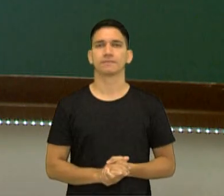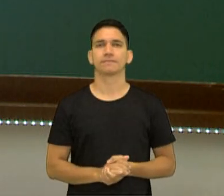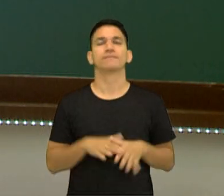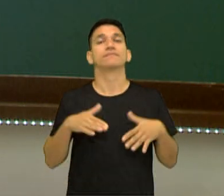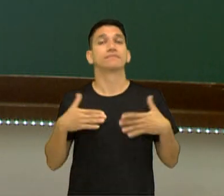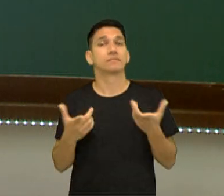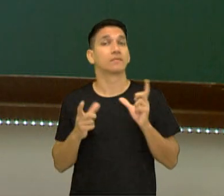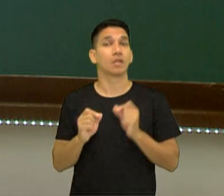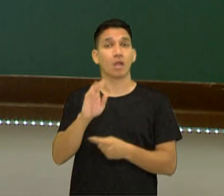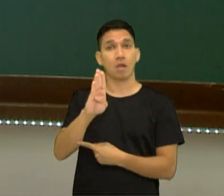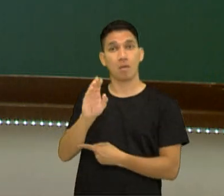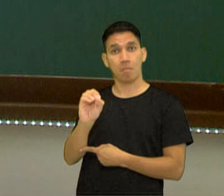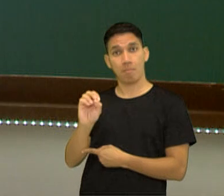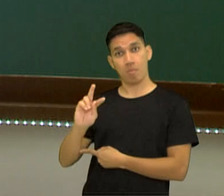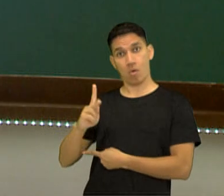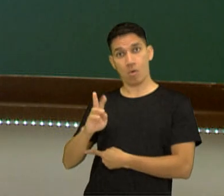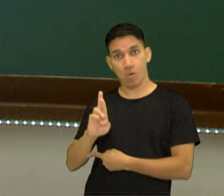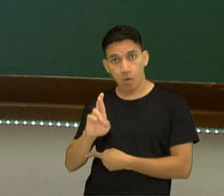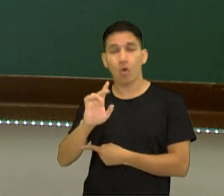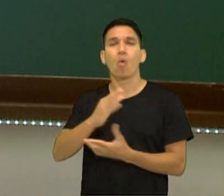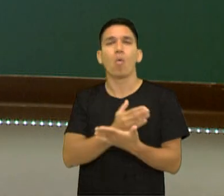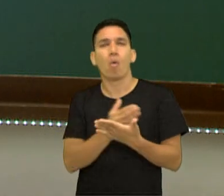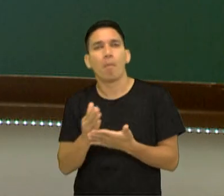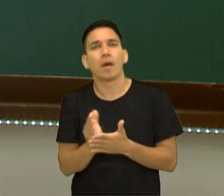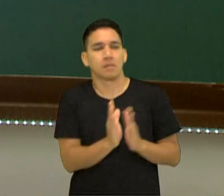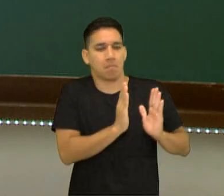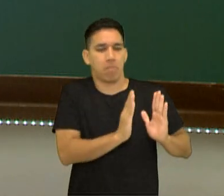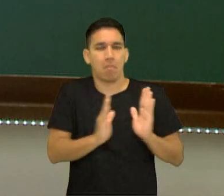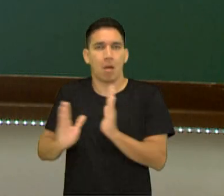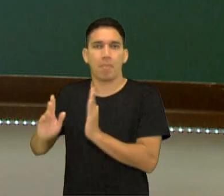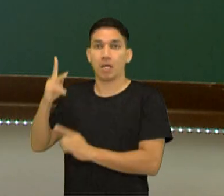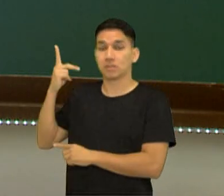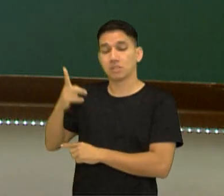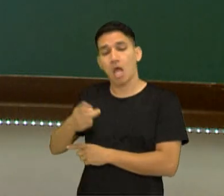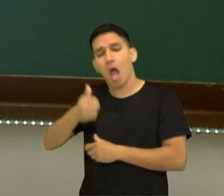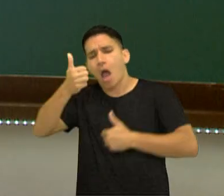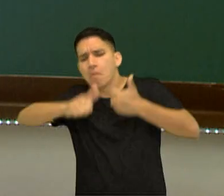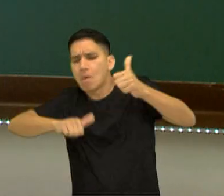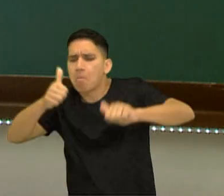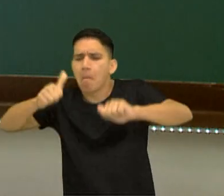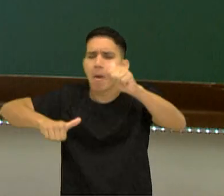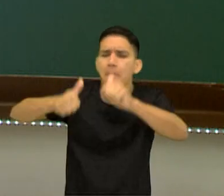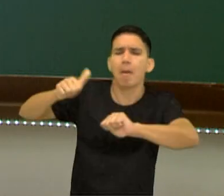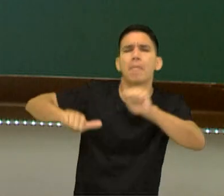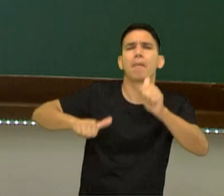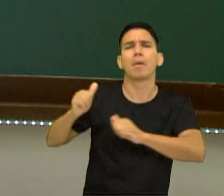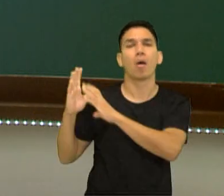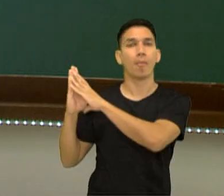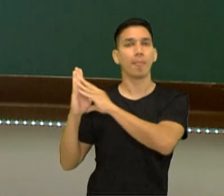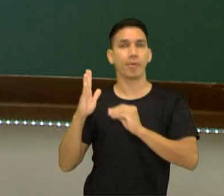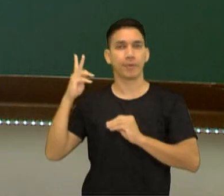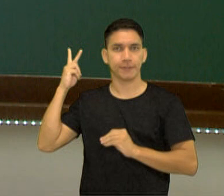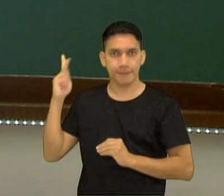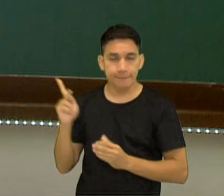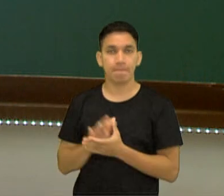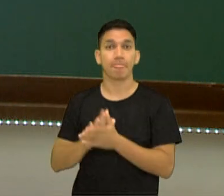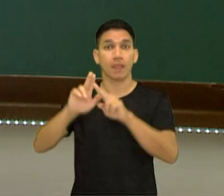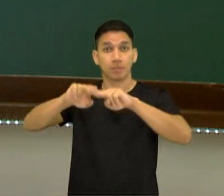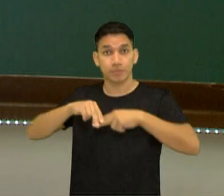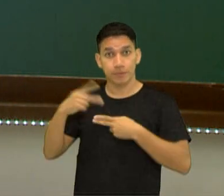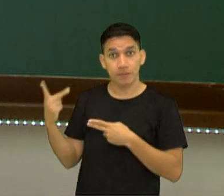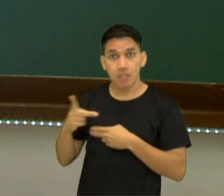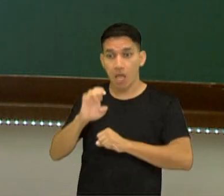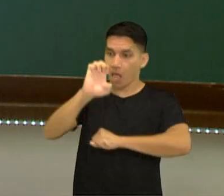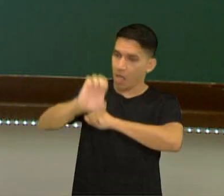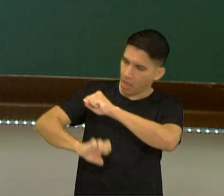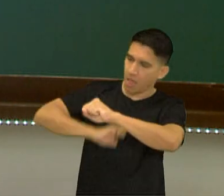E aí o Bohr, então, tem os seus postulados a respeito das suas observações e do seu modelo. Então, para ele, os elétrons